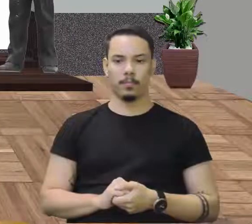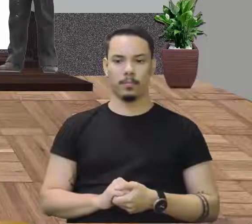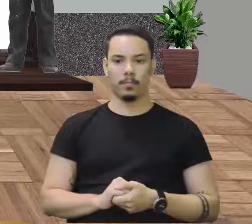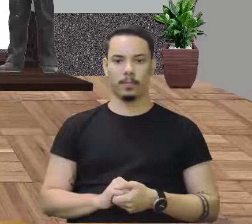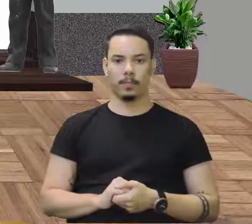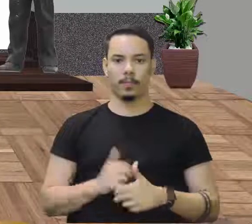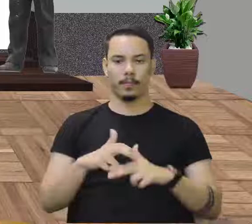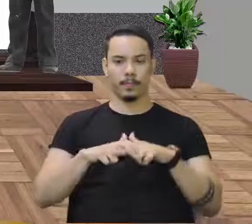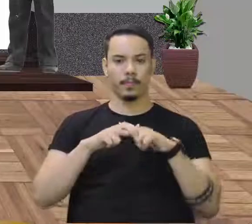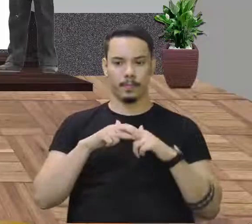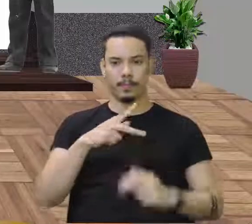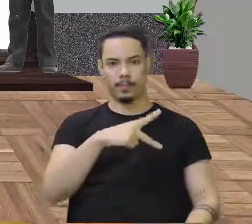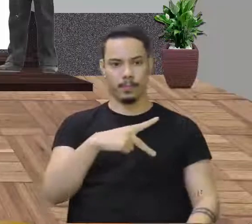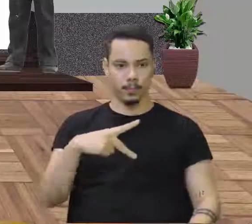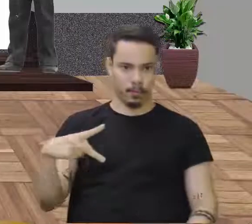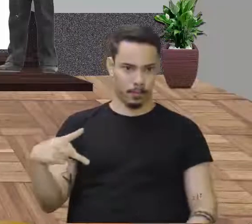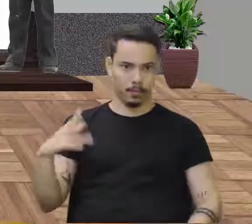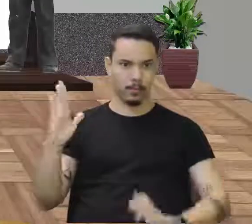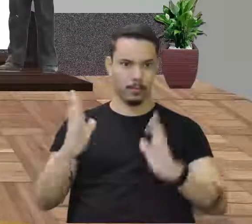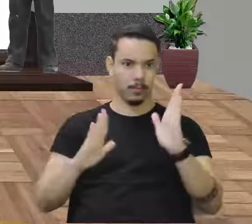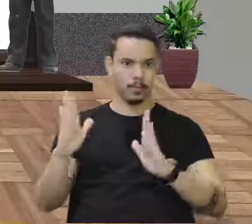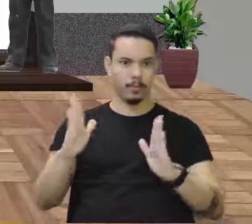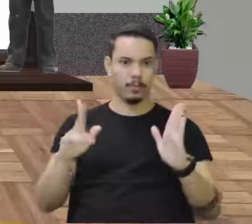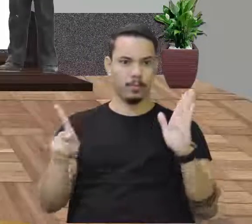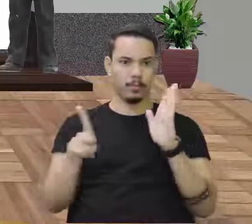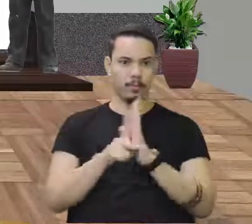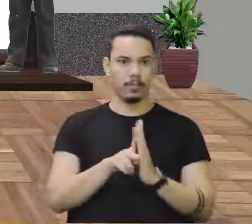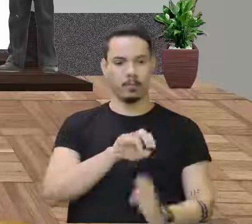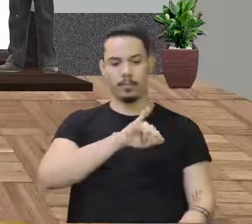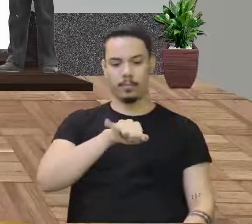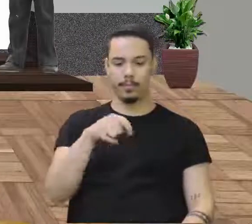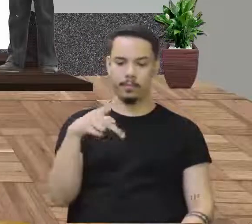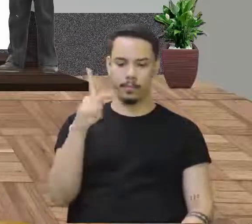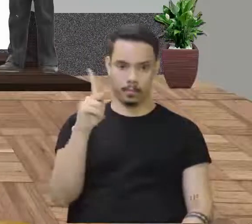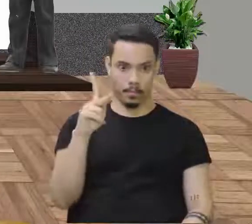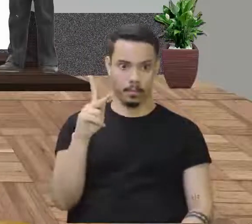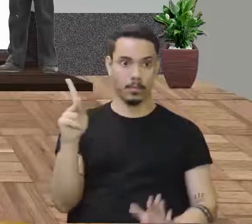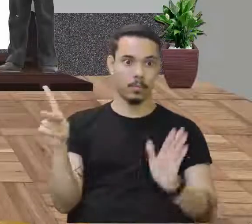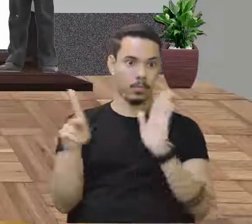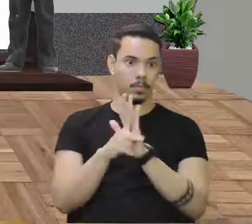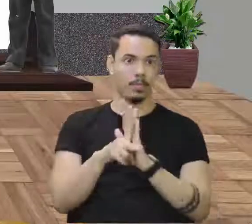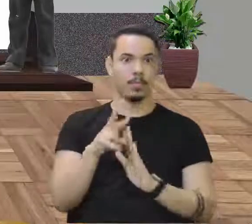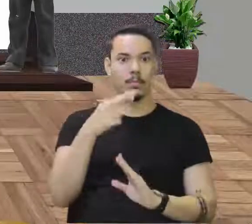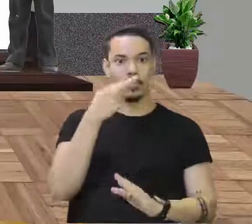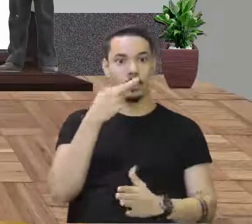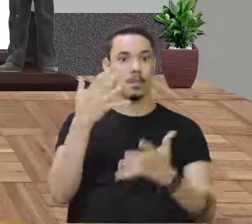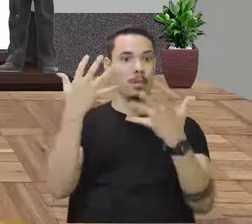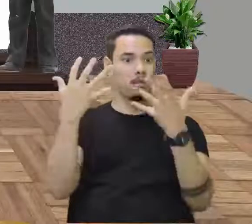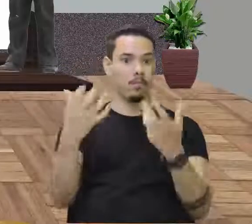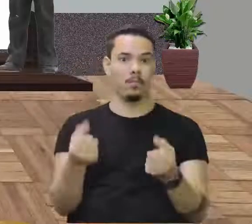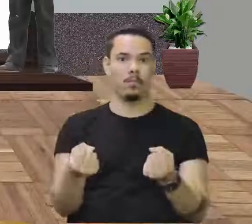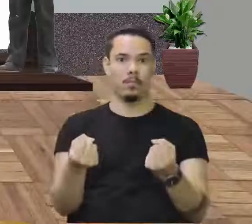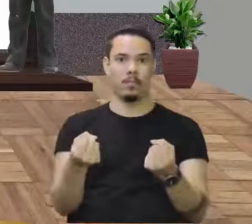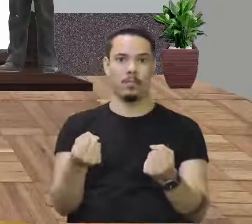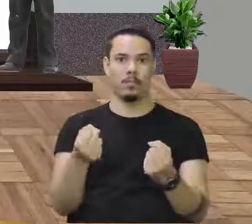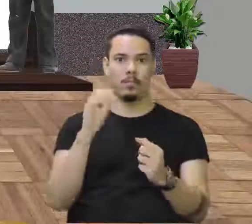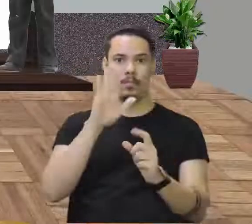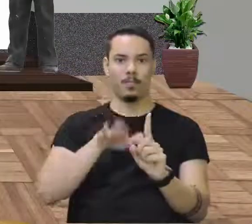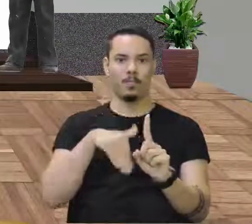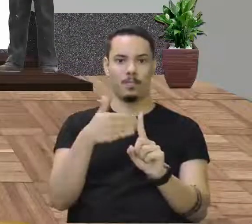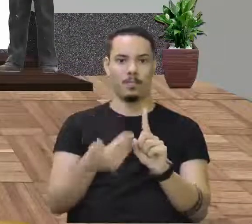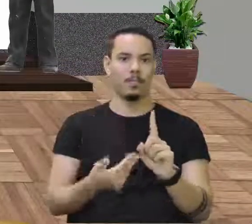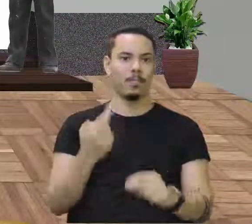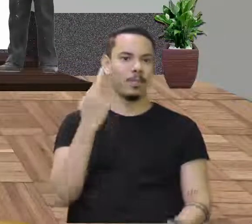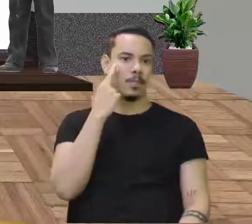Aí, o presidente da República agora era Juscelino Kubitschek. O próprio Rondon vai aceitar a homenagem.